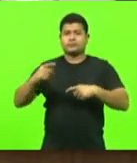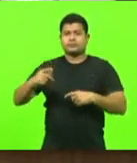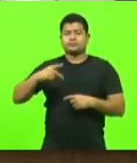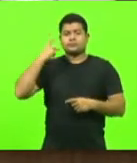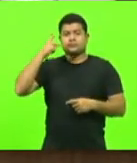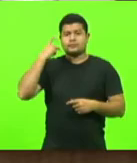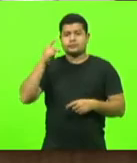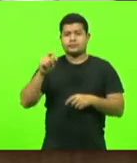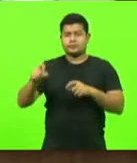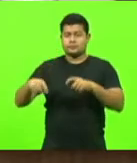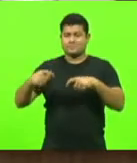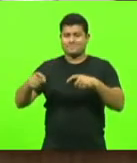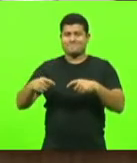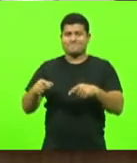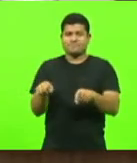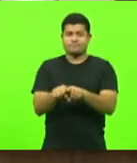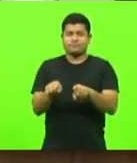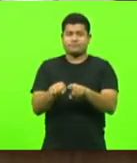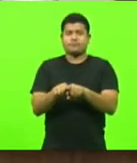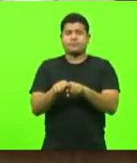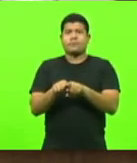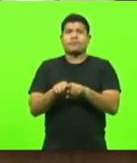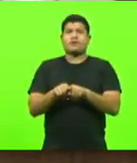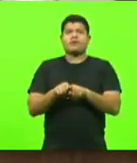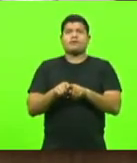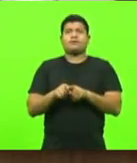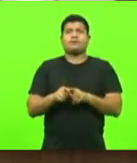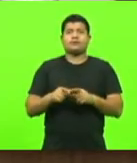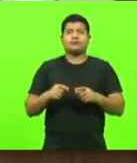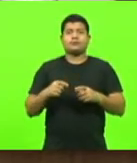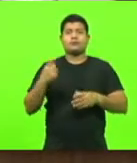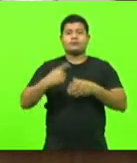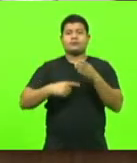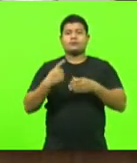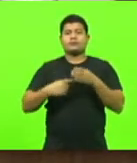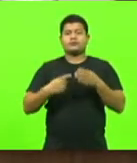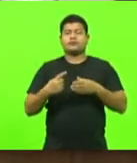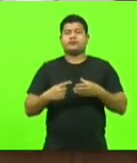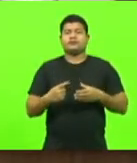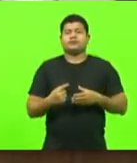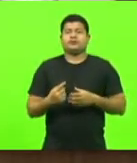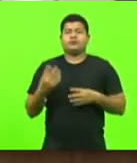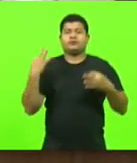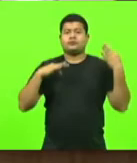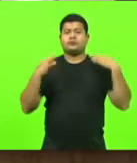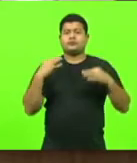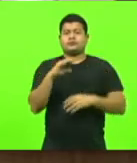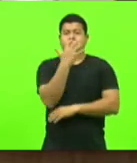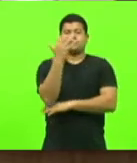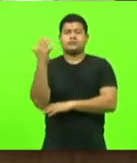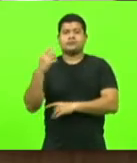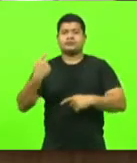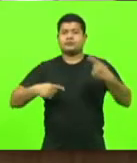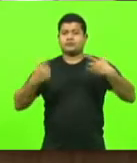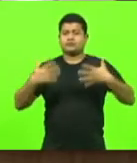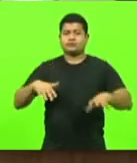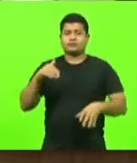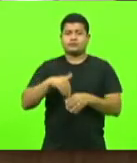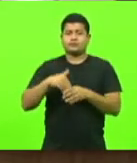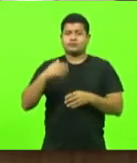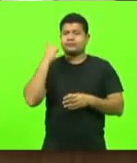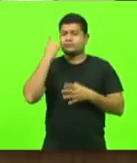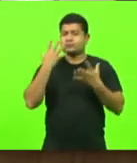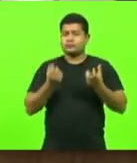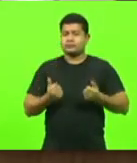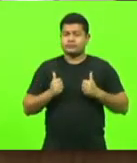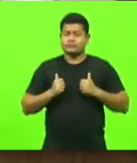e Comissão de Turismo e Meio Ambiente, em discussão. Não havendo quem queira discutir, em votação. Deputados que aprovam,